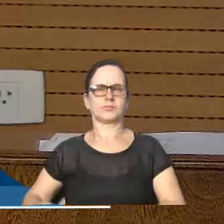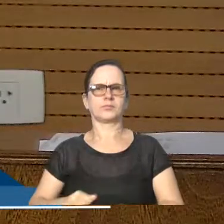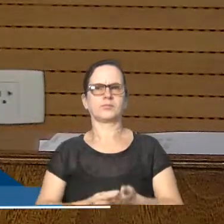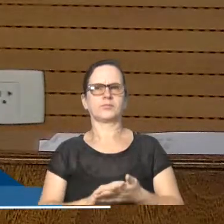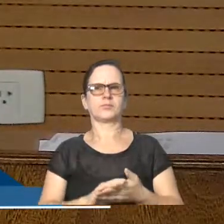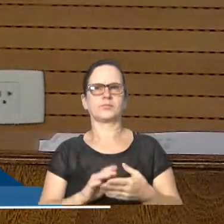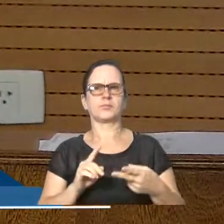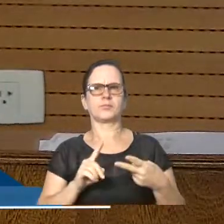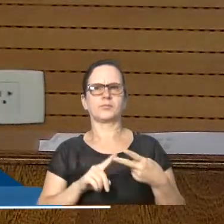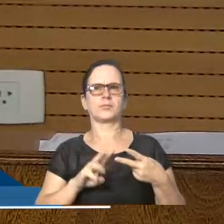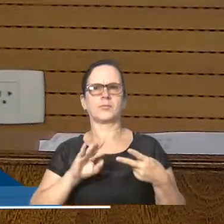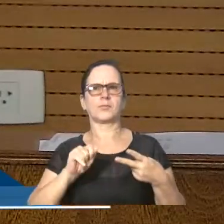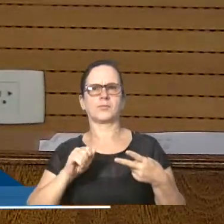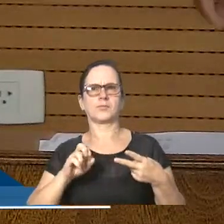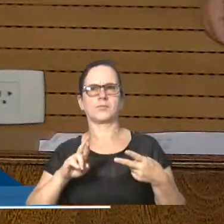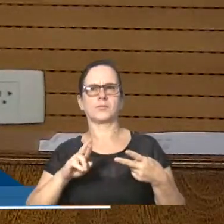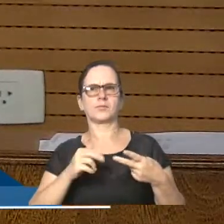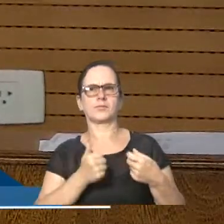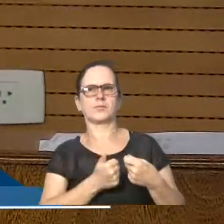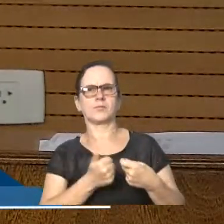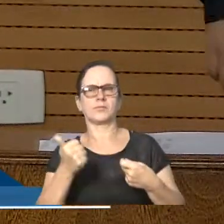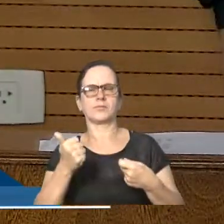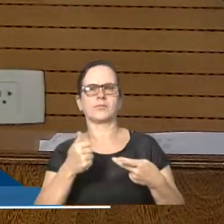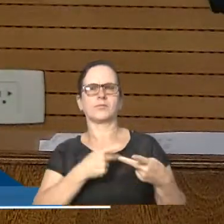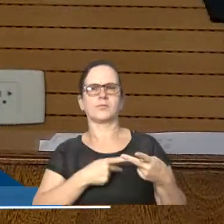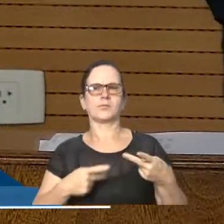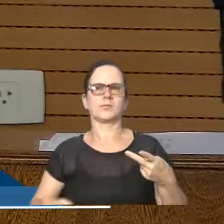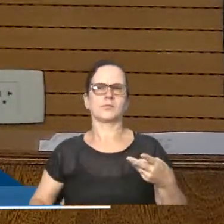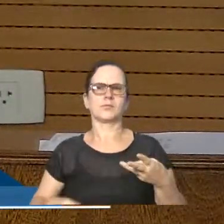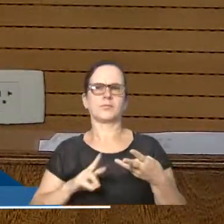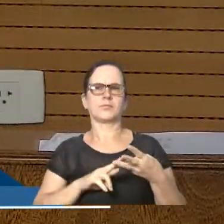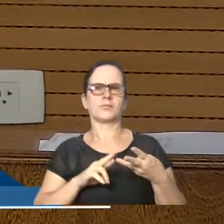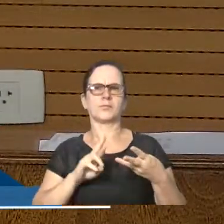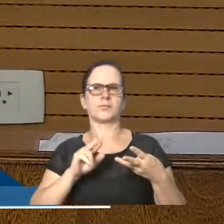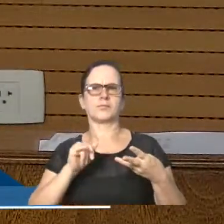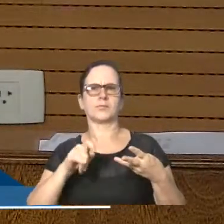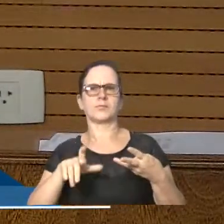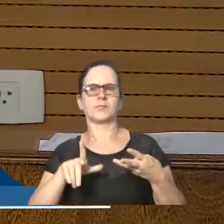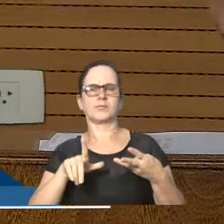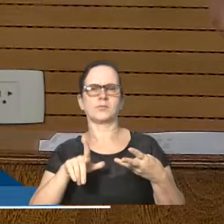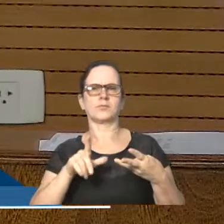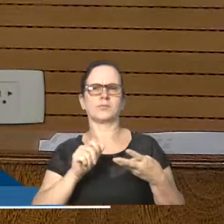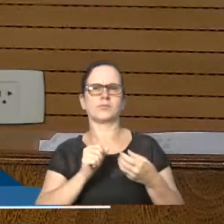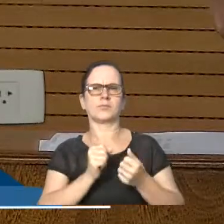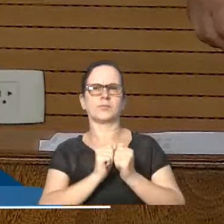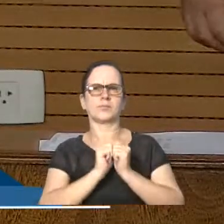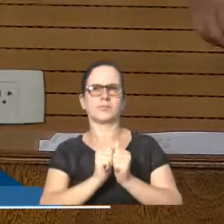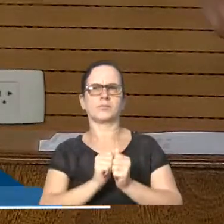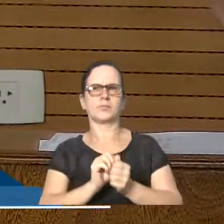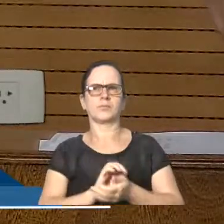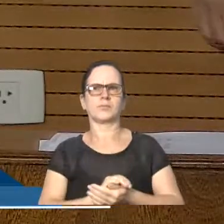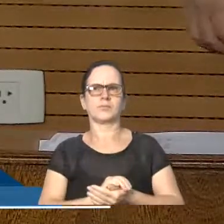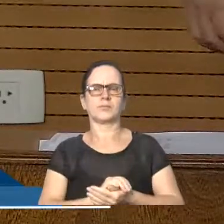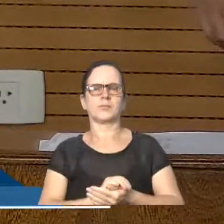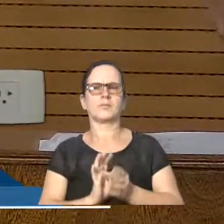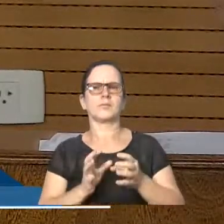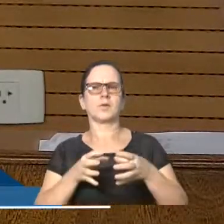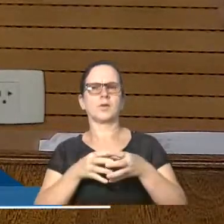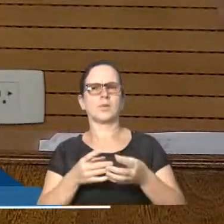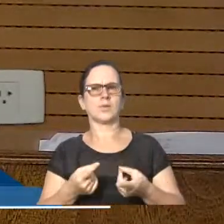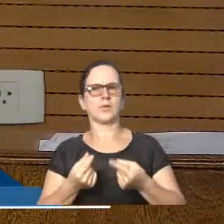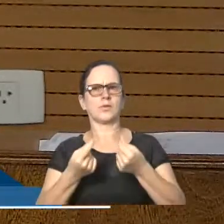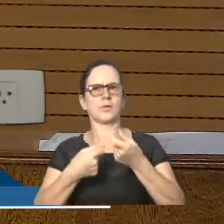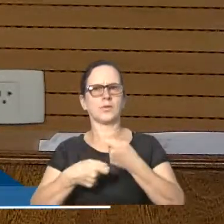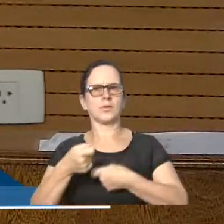relator. Joemerson Alves de Souza, vice-presidente. Rafael de Souza Vila Membro, com restrição. Comissão de